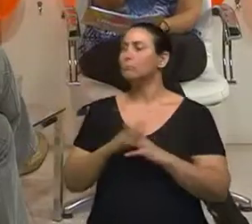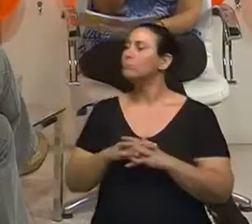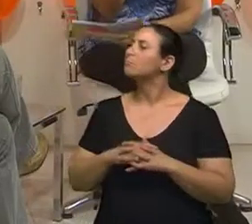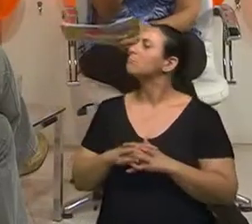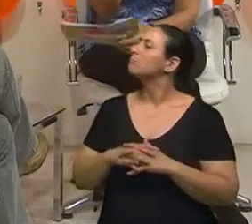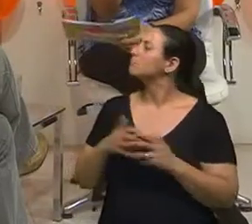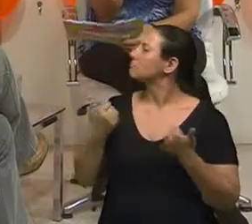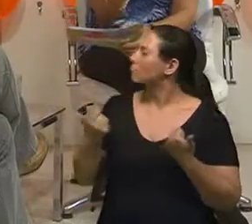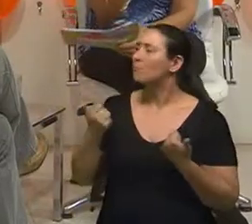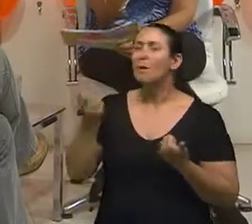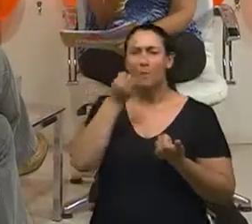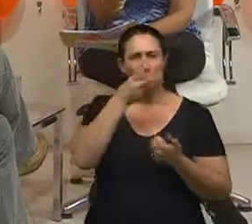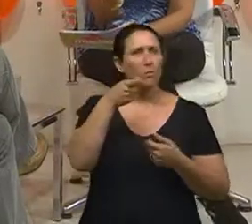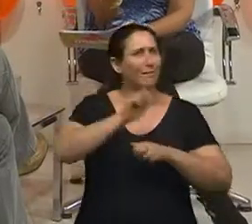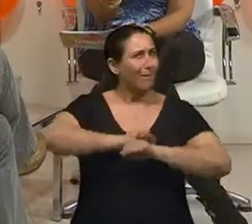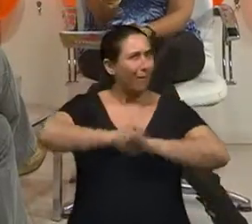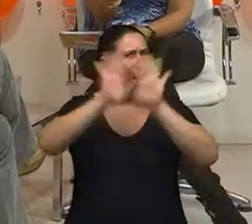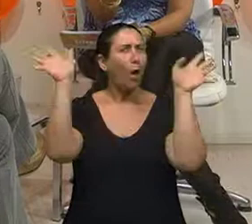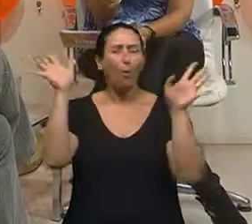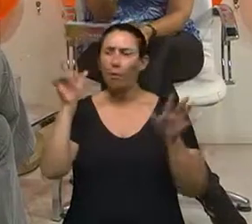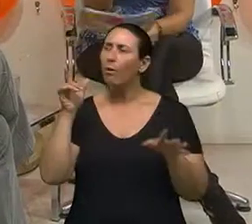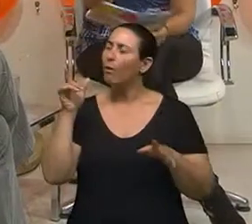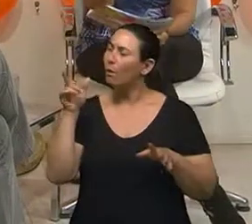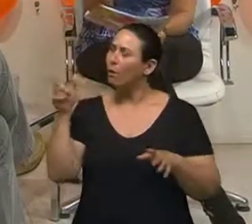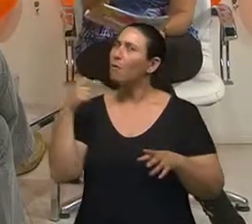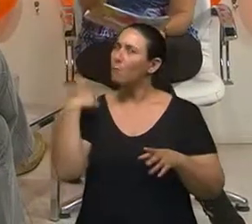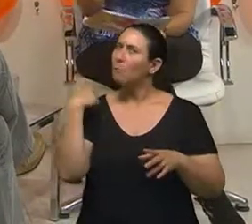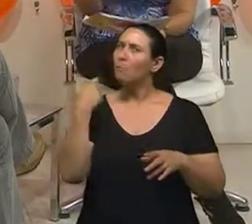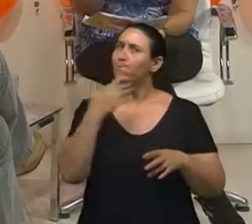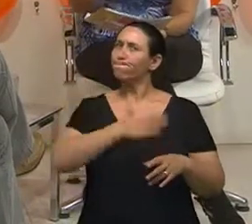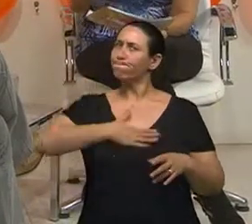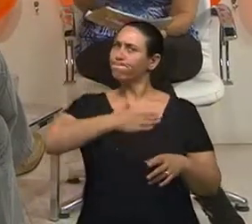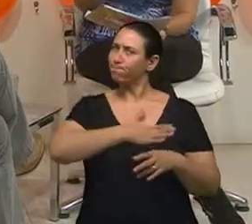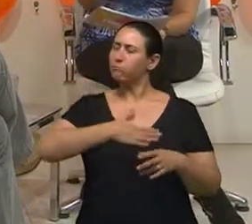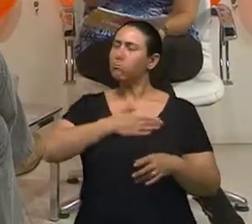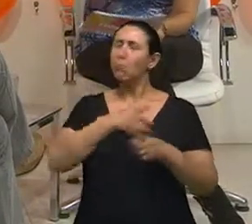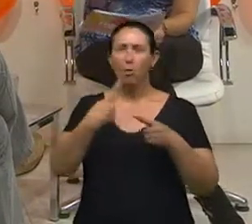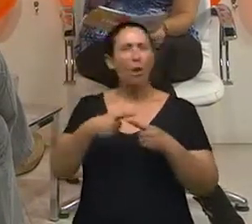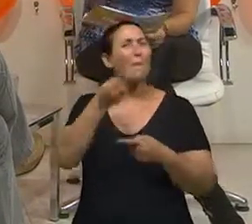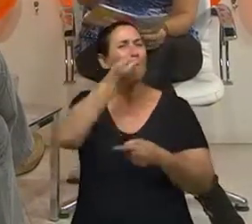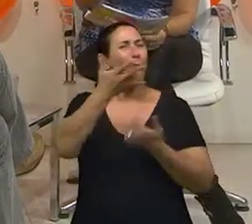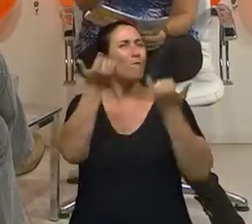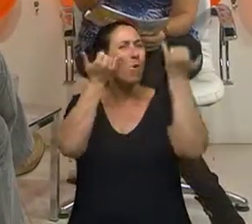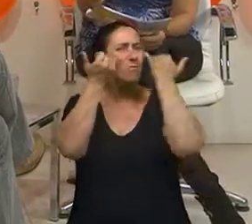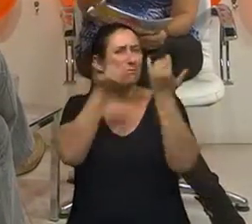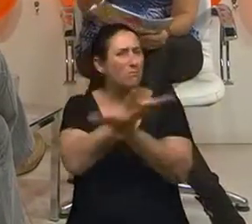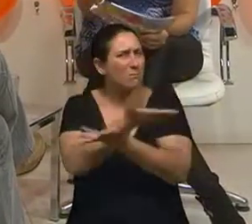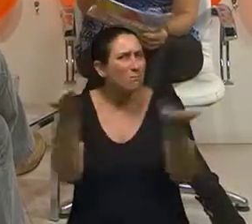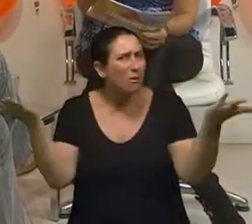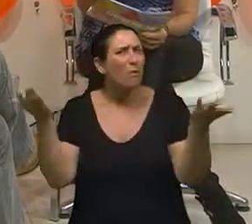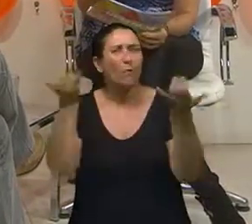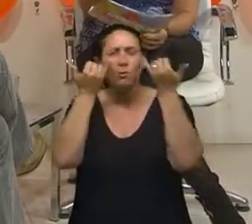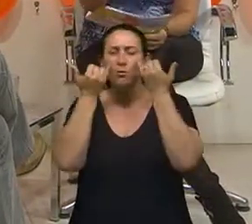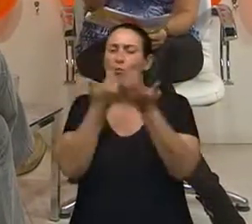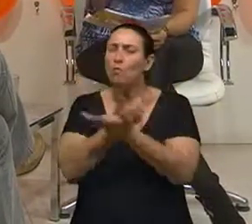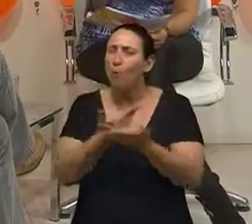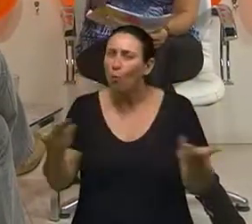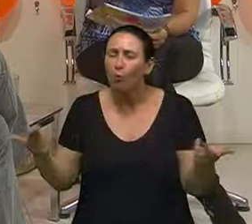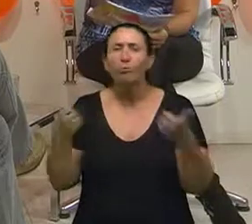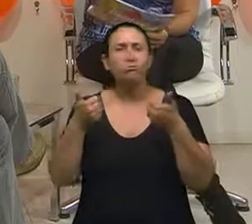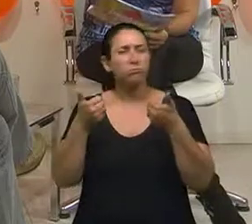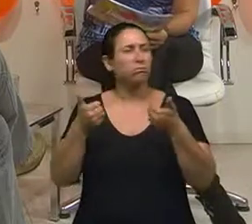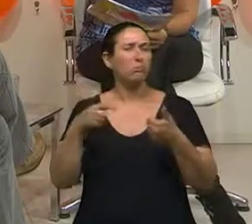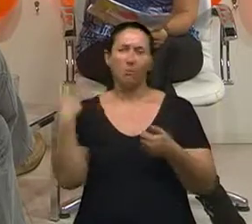o doutor já está deixando muito claro para nós, e eu fico muito contente com isso, a gente adora trazer informações novas para os nossos telespectadores.